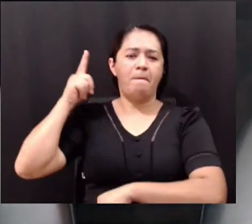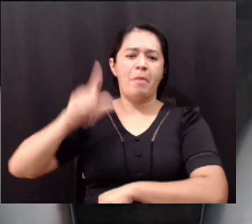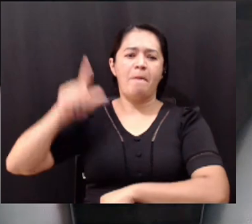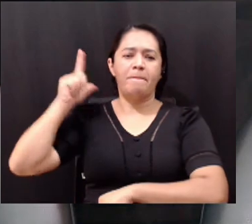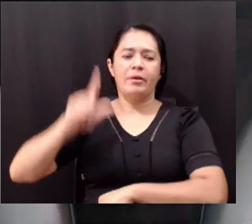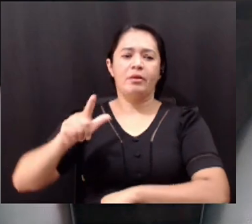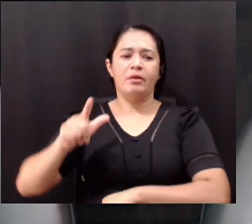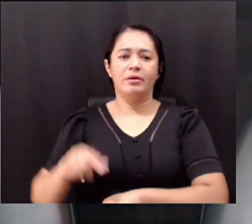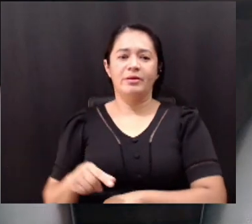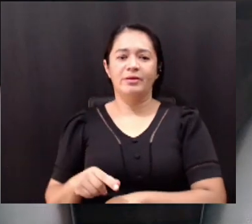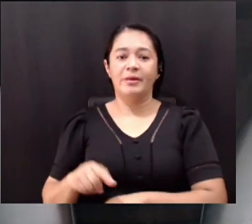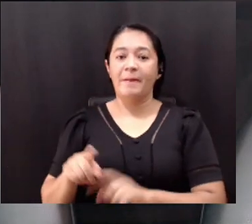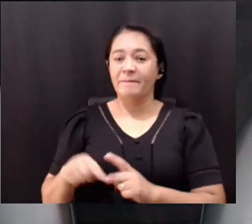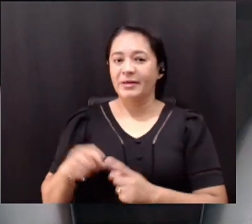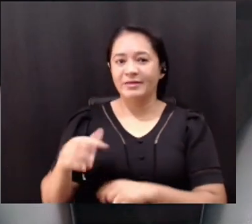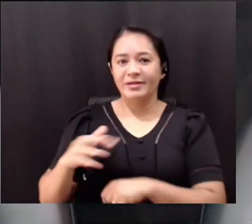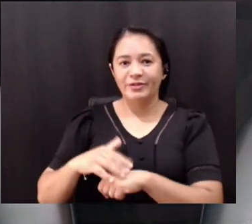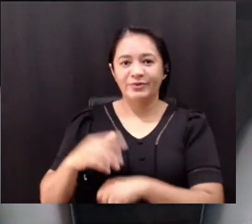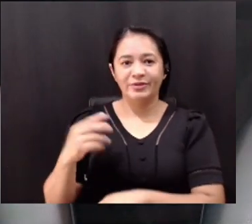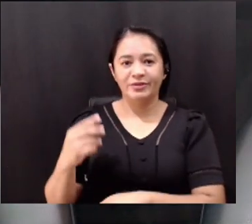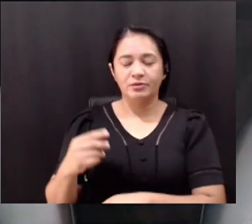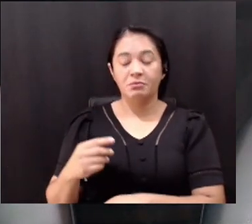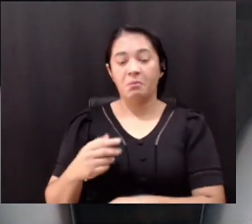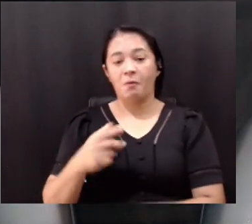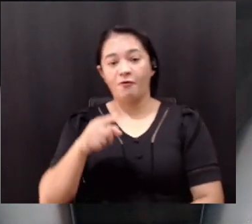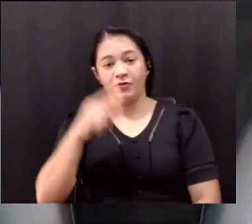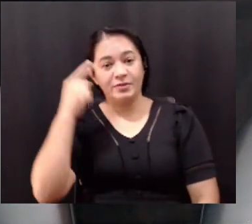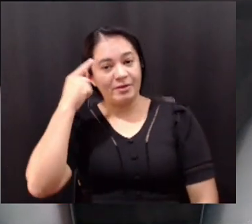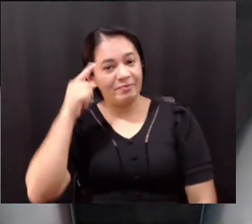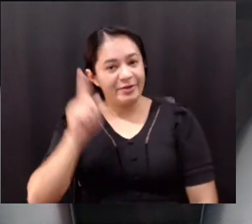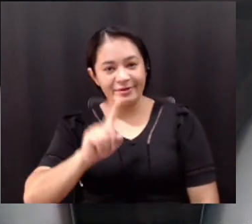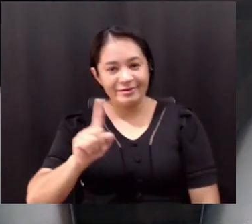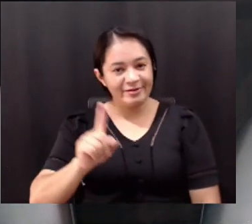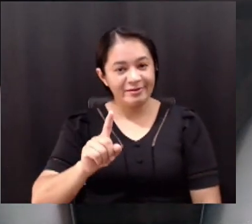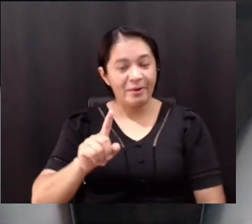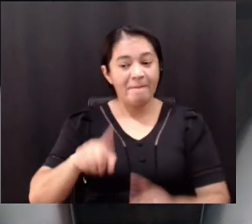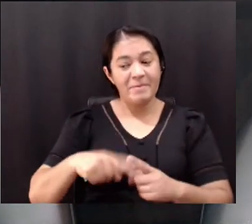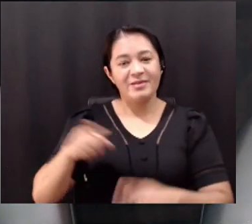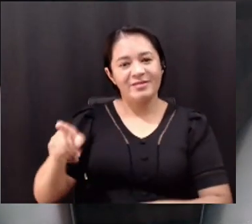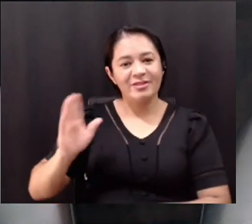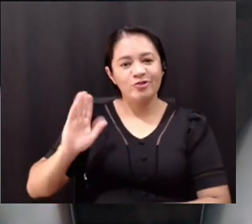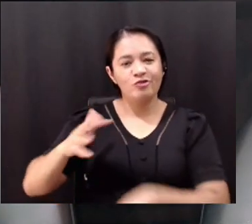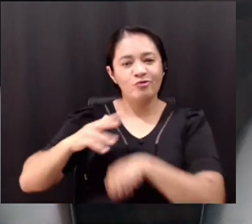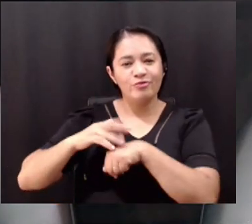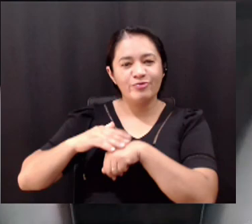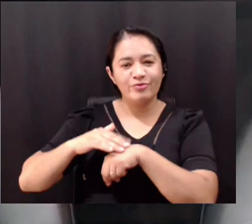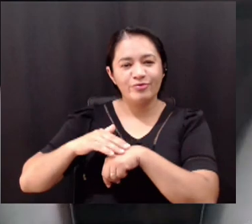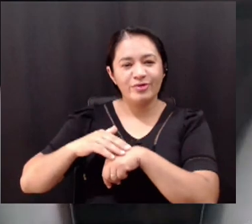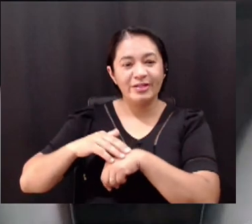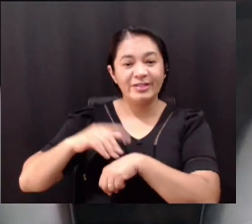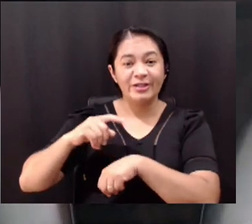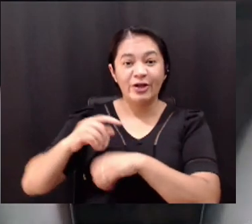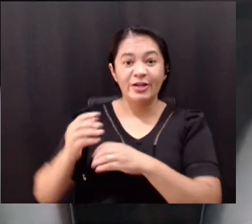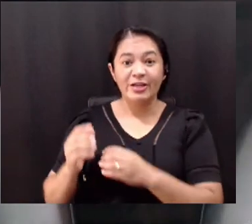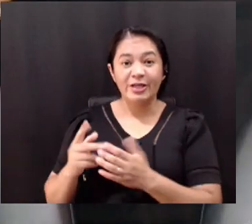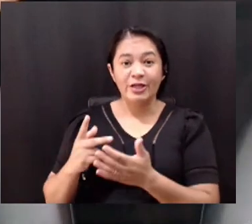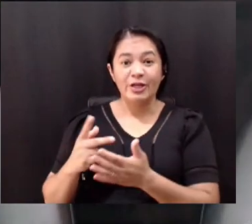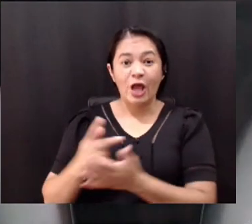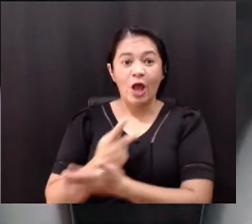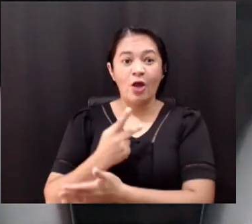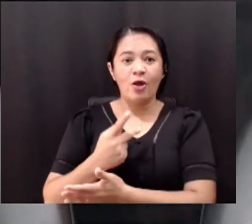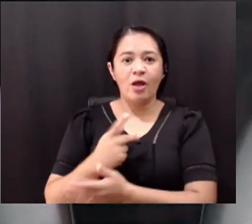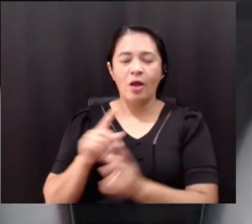doente, aparentemente, né? Então, quando a coisa vem, e as pessoas geralmente falam, mas eu não acredito